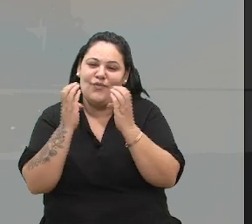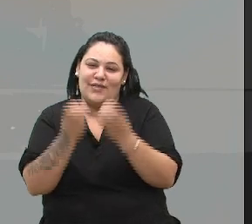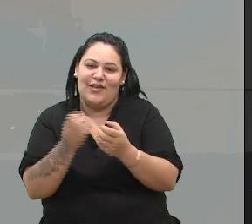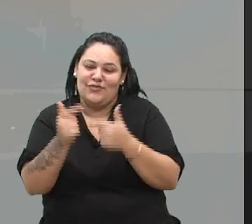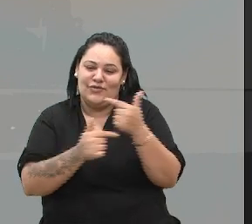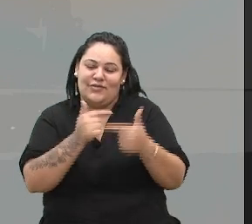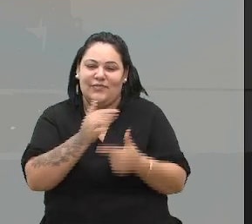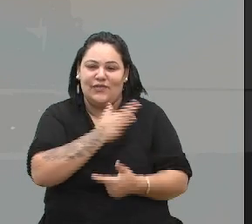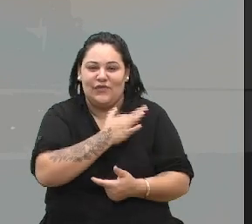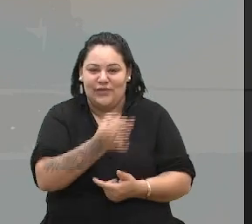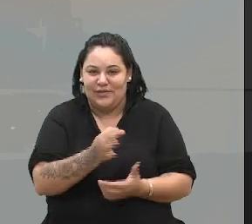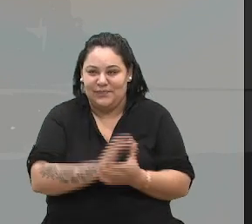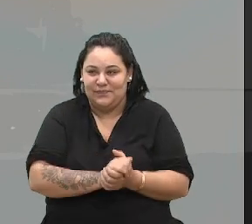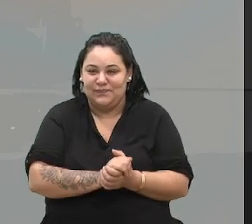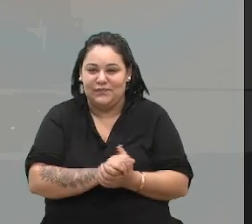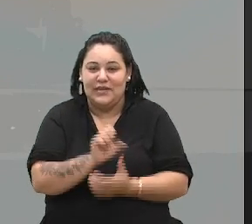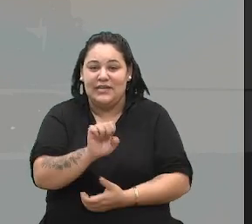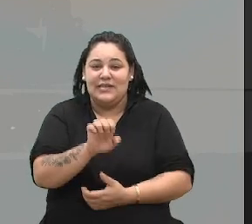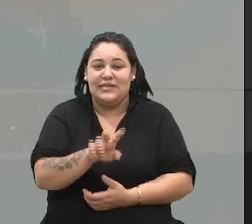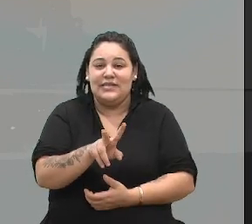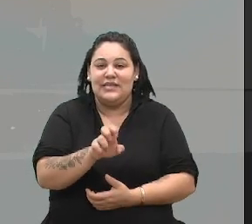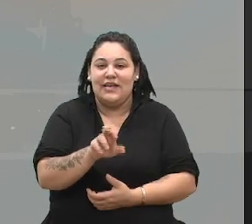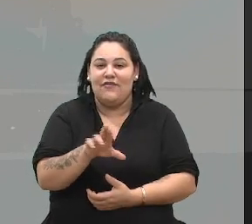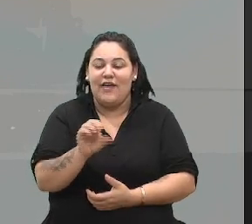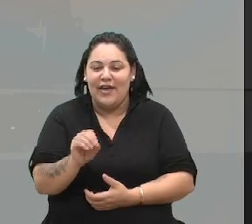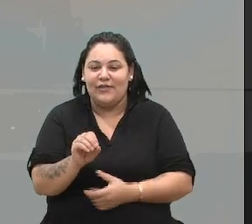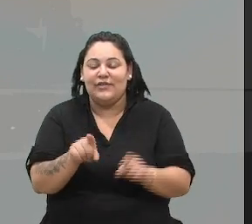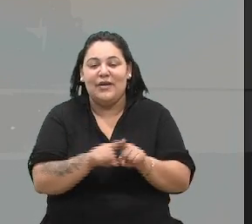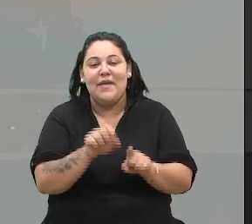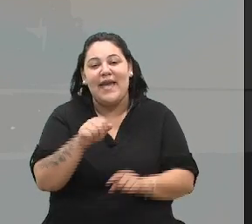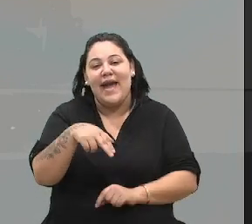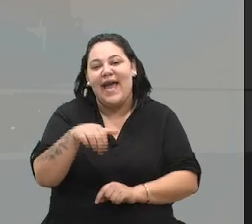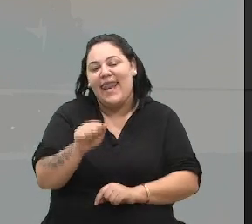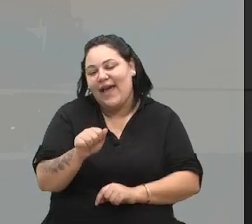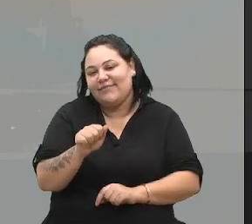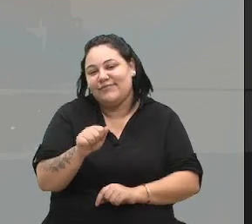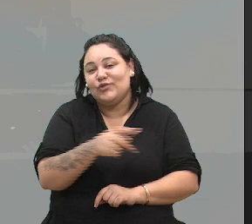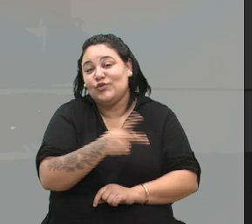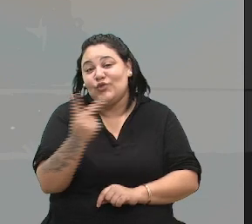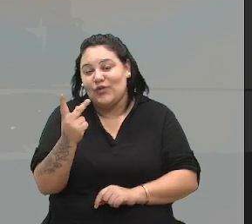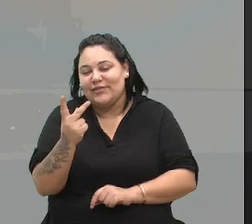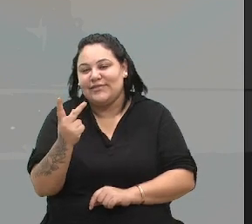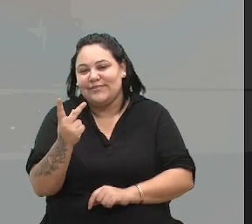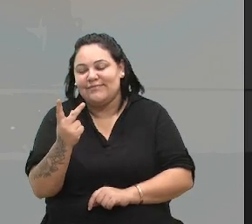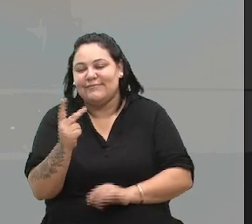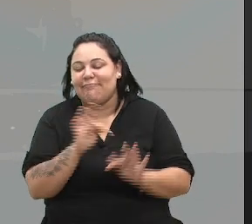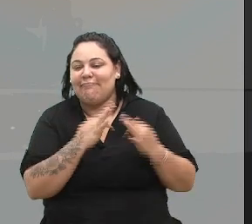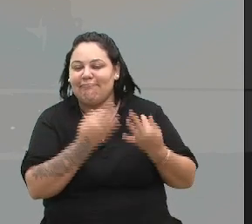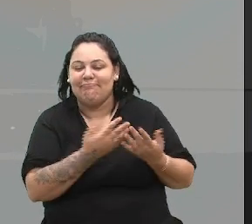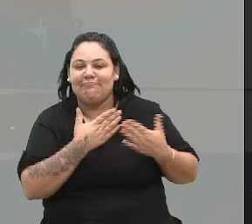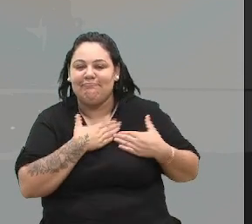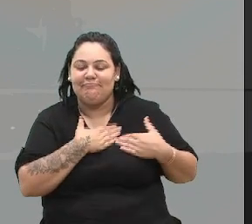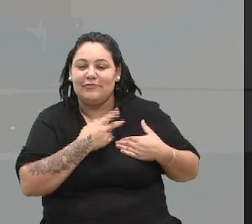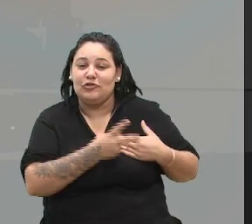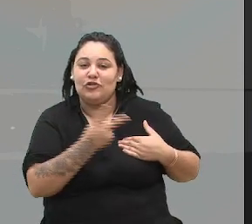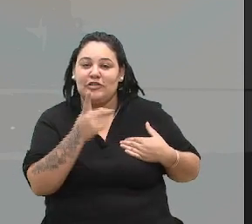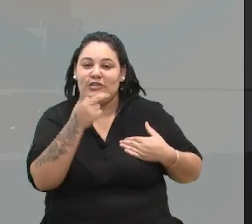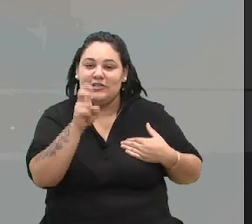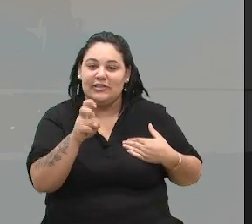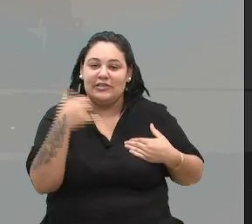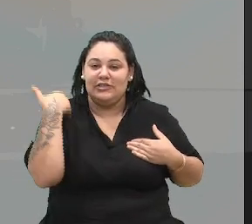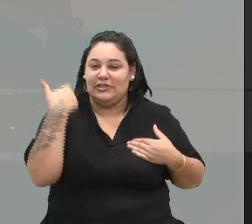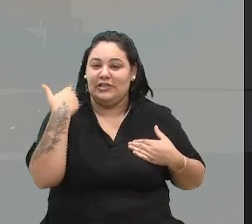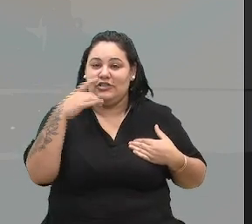voluntário. Severo Fantinel e Ana Maria D'Alberto, ambos com 15 anos de idade, tiveram